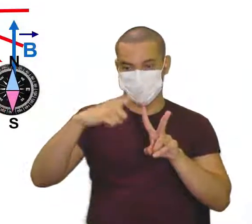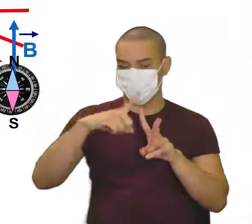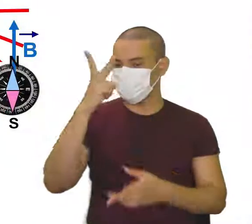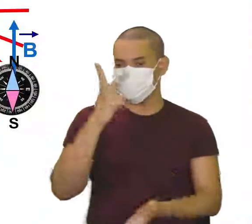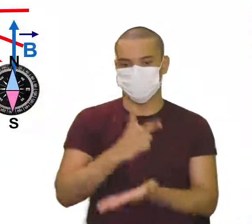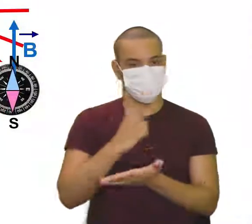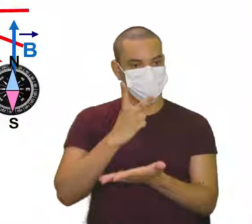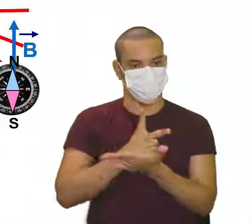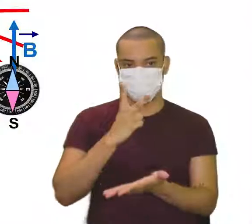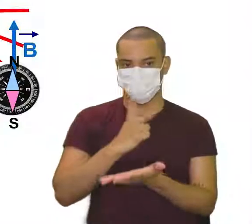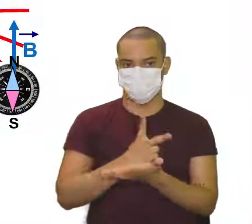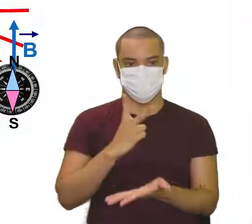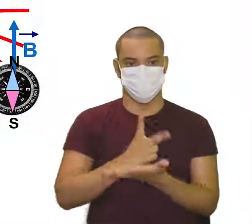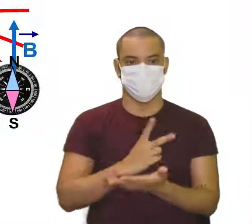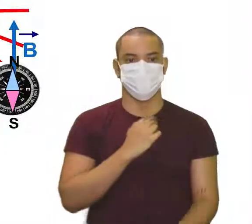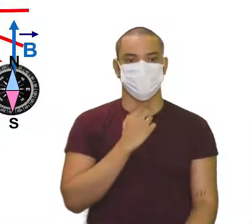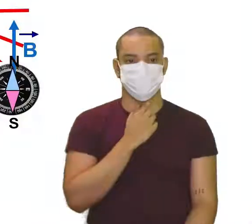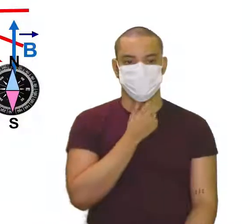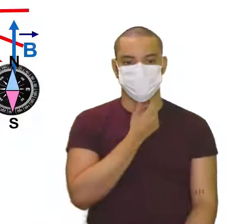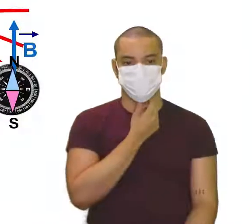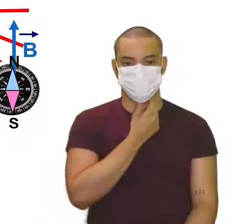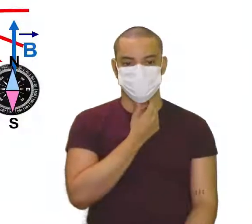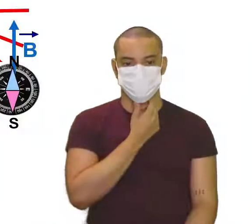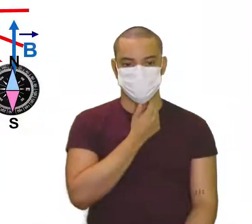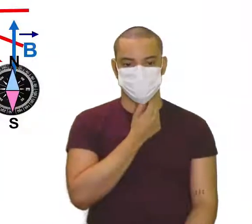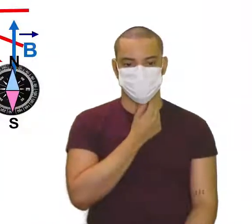pessoal? Indução, olha lá.